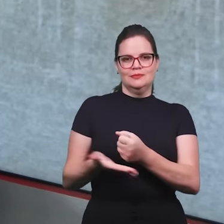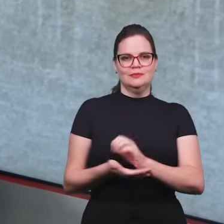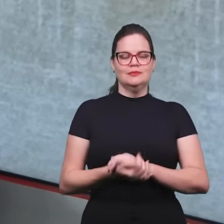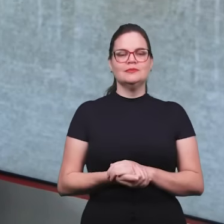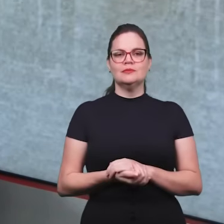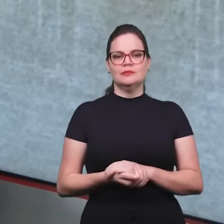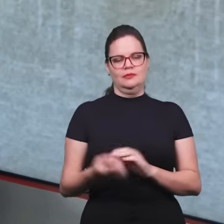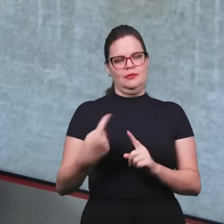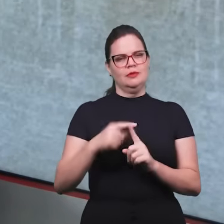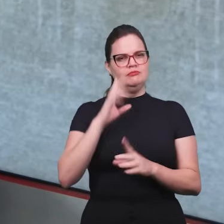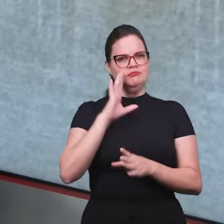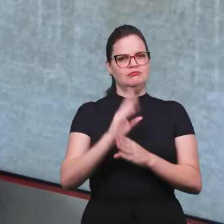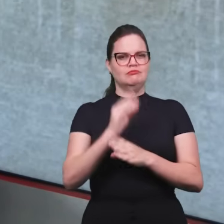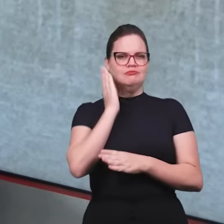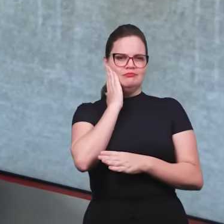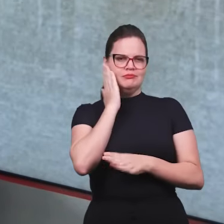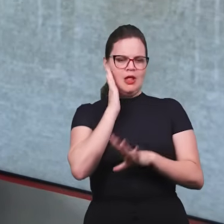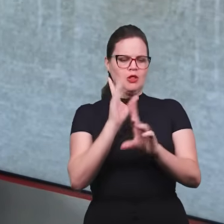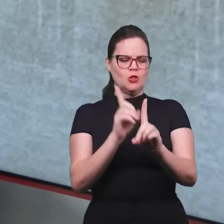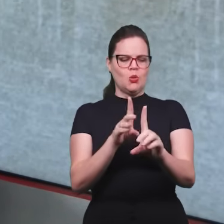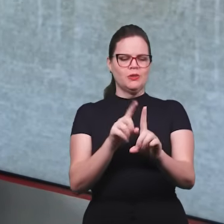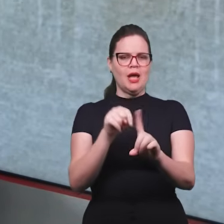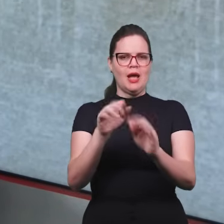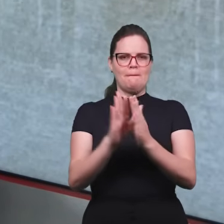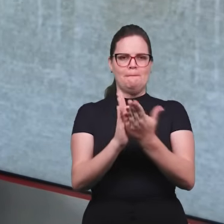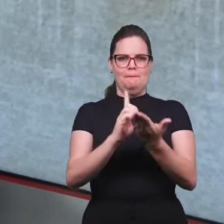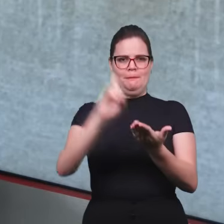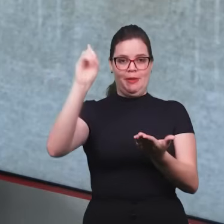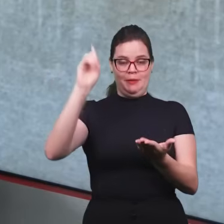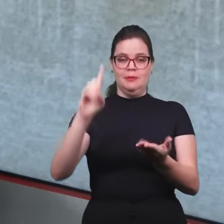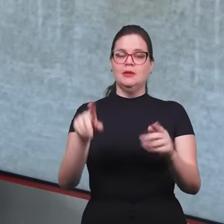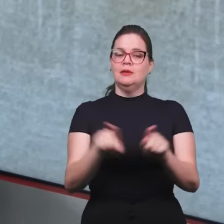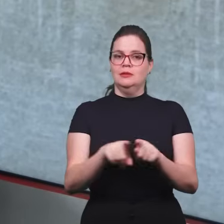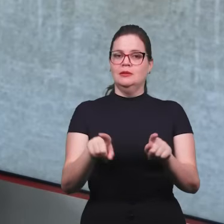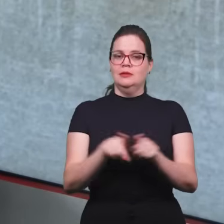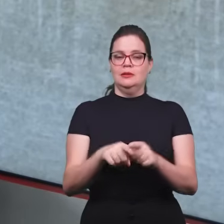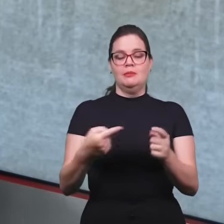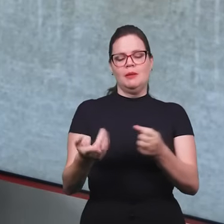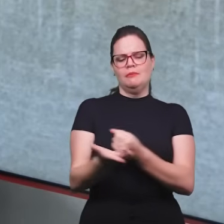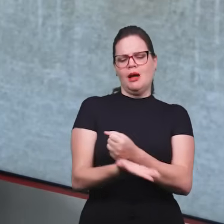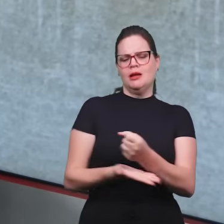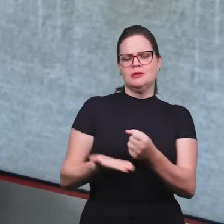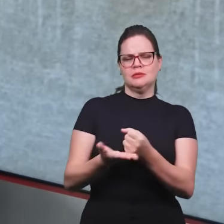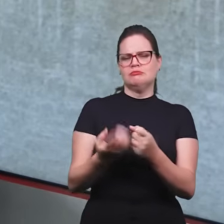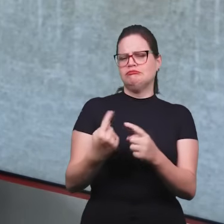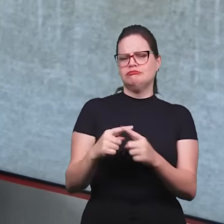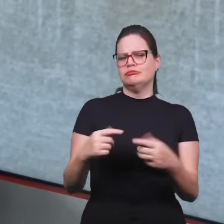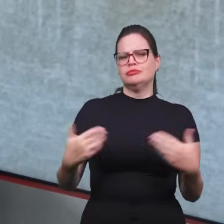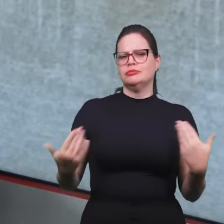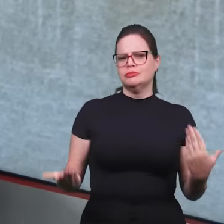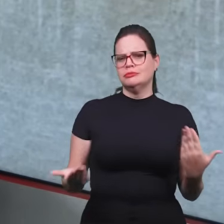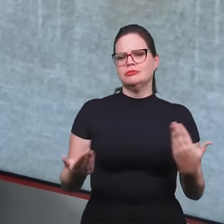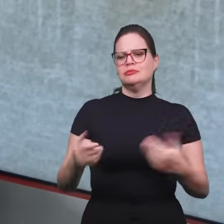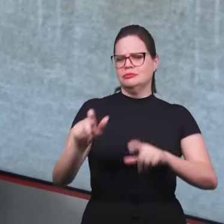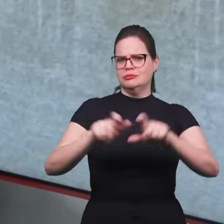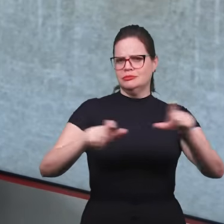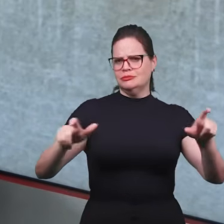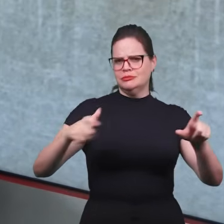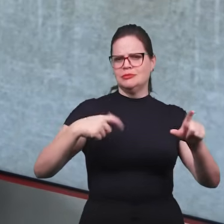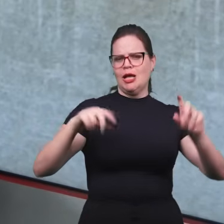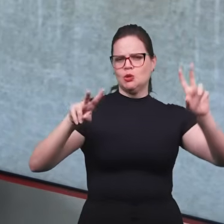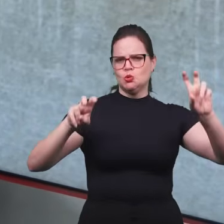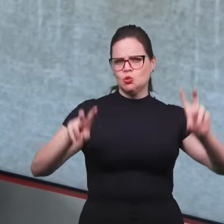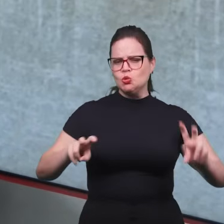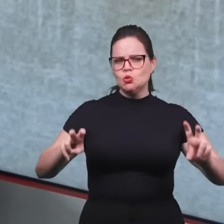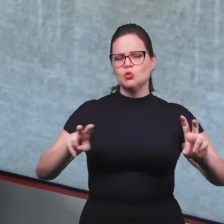Doutrinas Básicas, que naturalmente trata-se de doutrinas das Sagradas Escrituras da Bíblia. E elas são